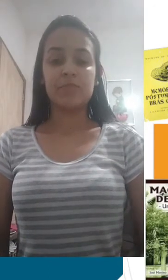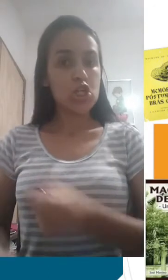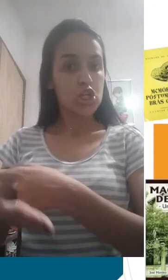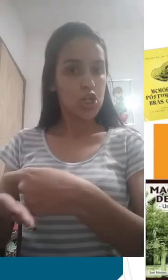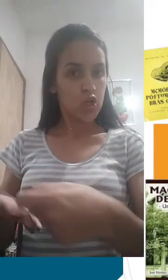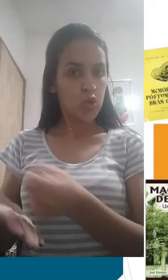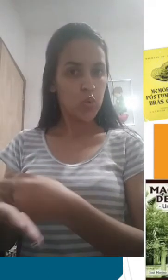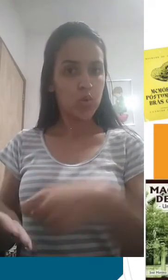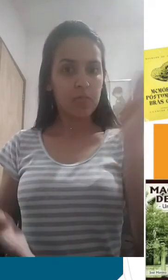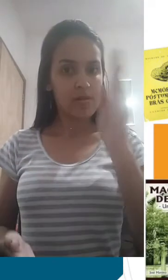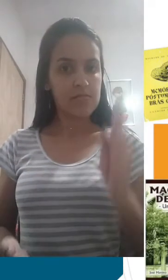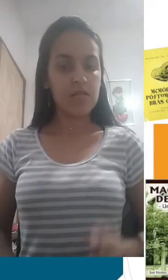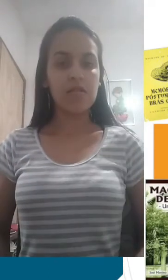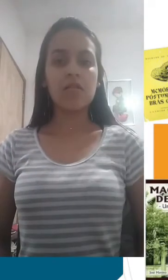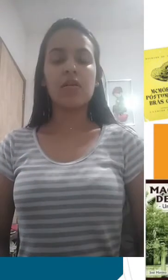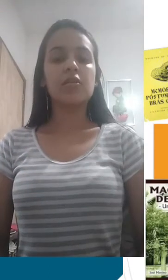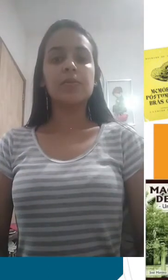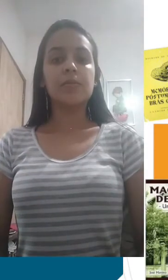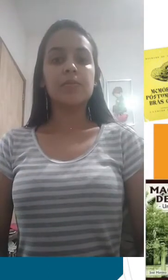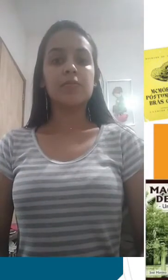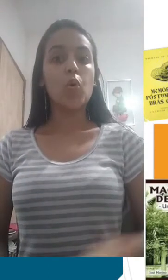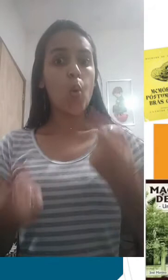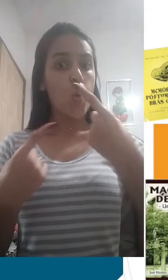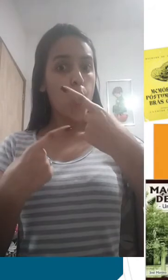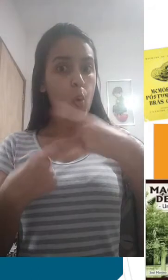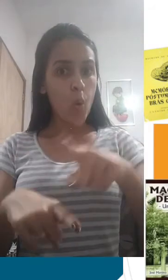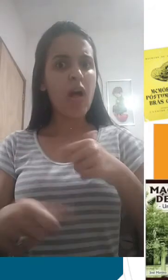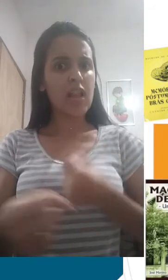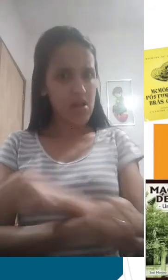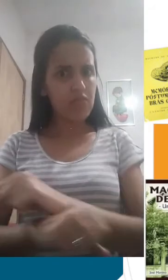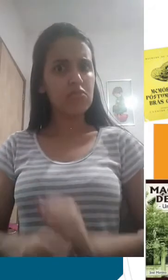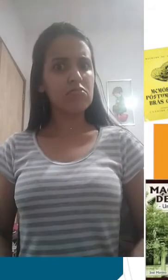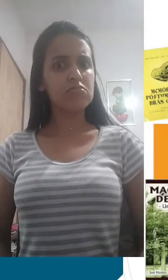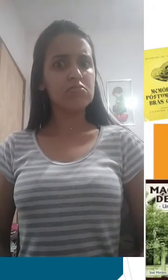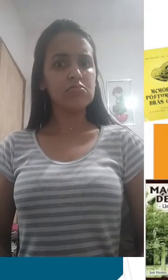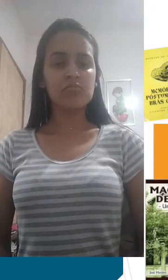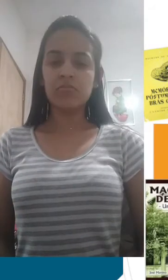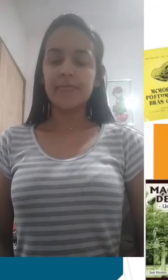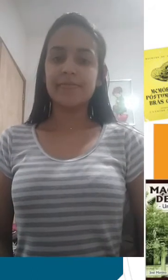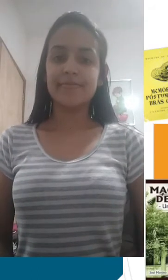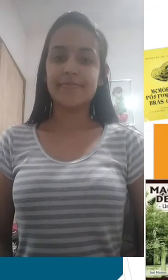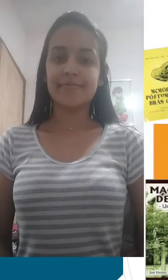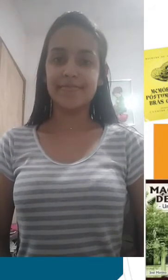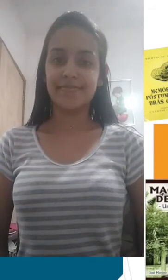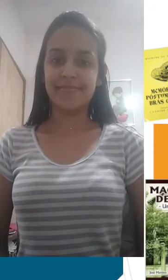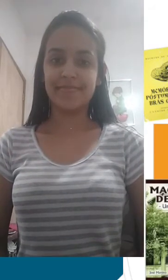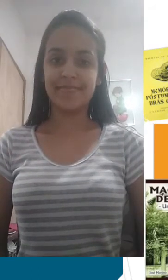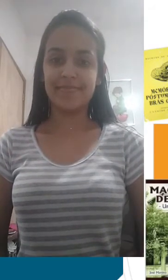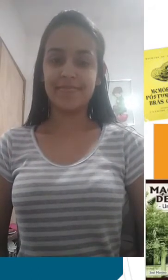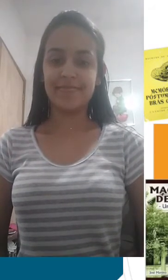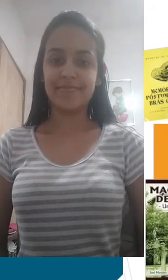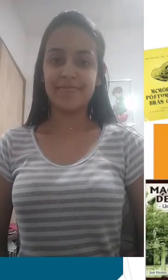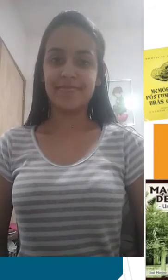realistas brasileiros foram republicanos e abolicionistas, não raro abordando em suas obras esses